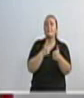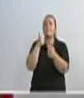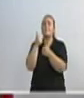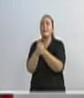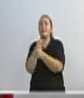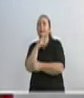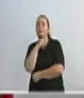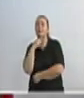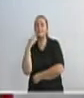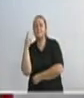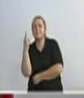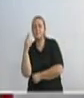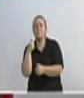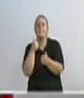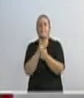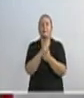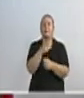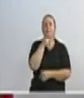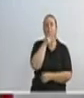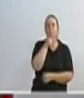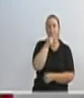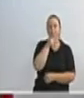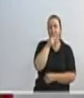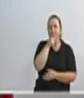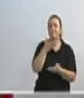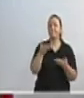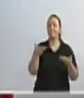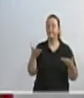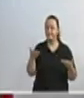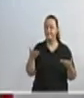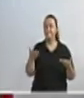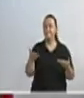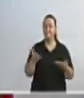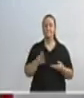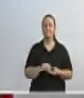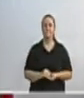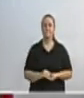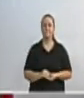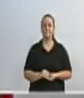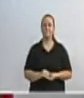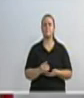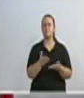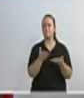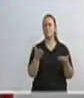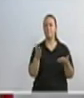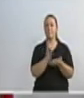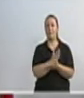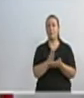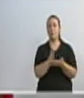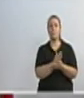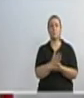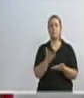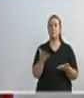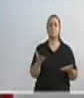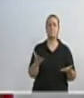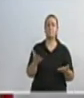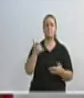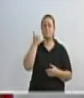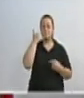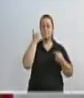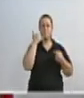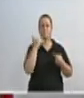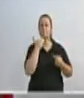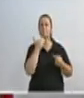Sul, perto de Pomerode. Ali as pessoas não sabem o que é uma telefonia. Eles gostariam,